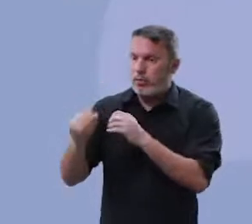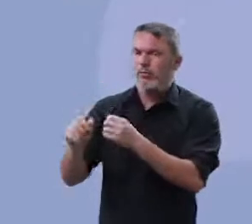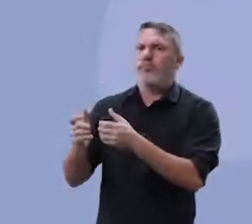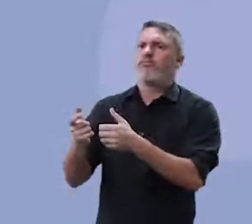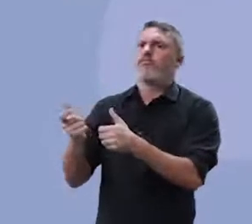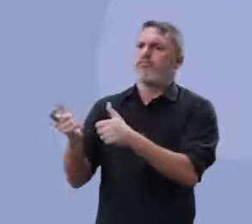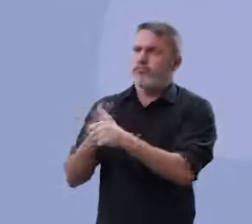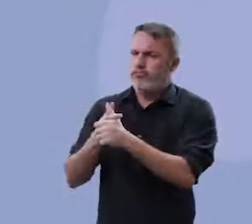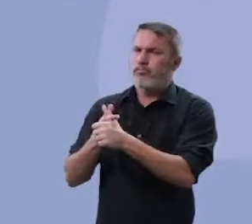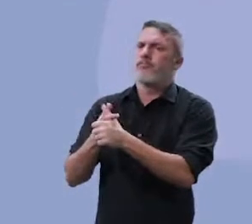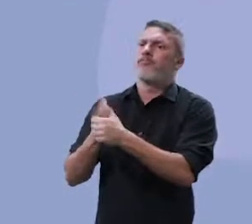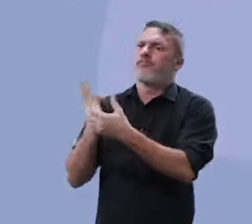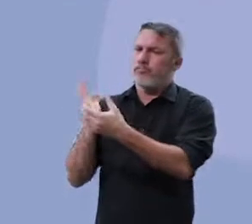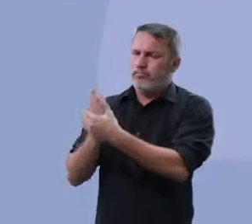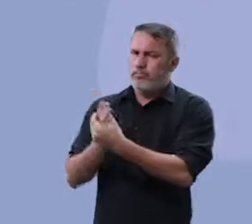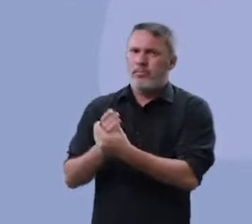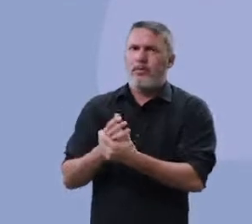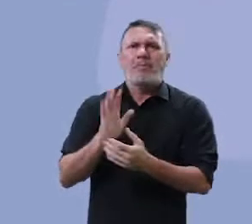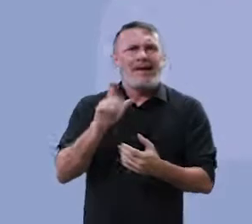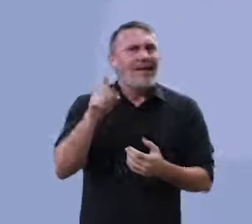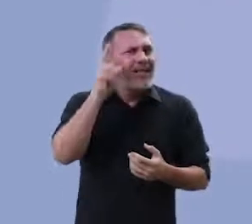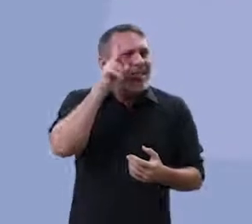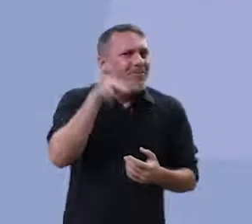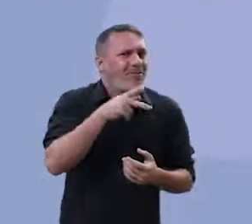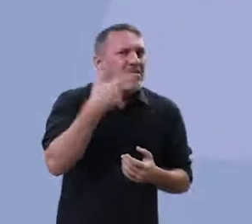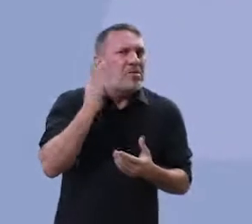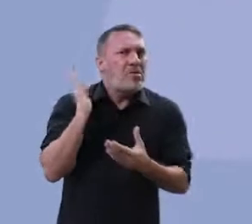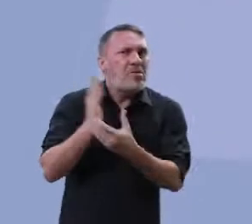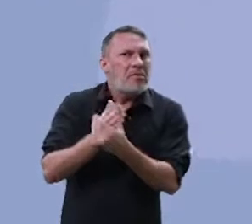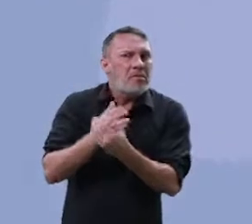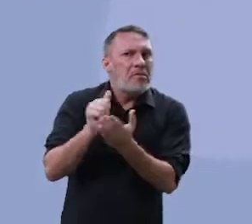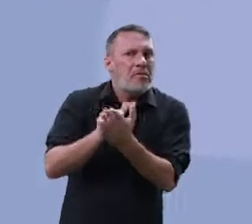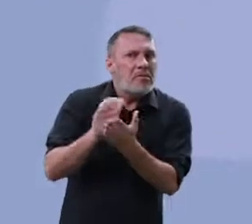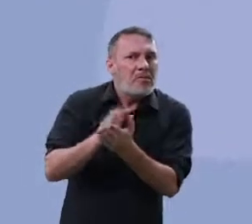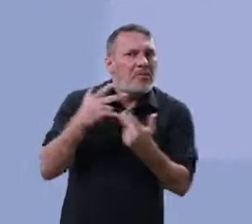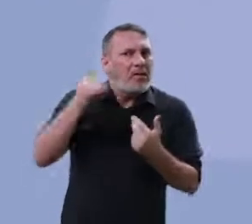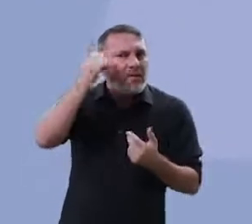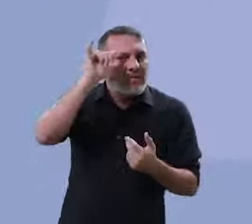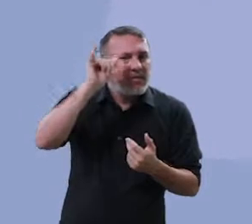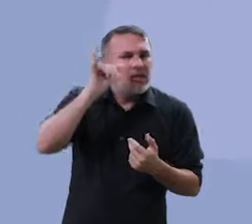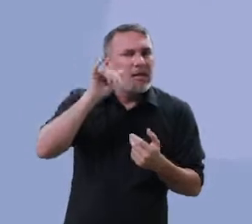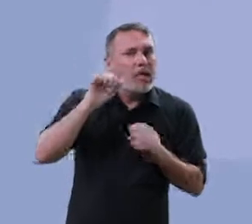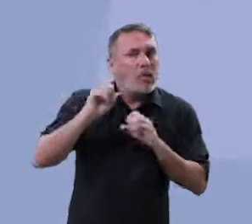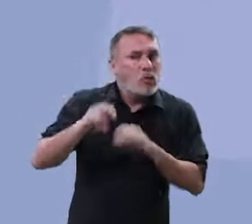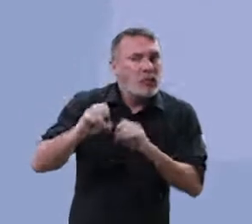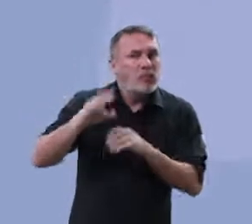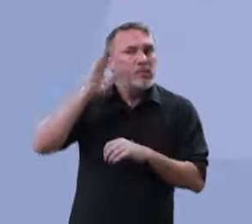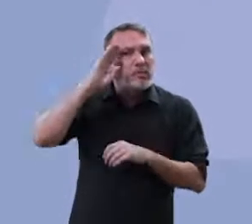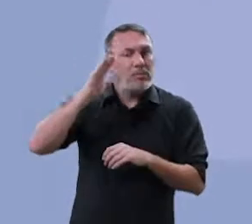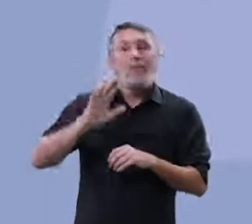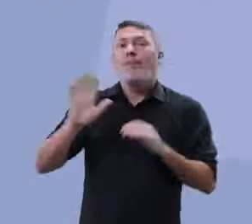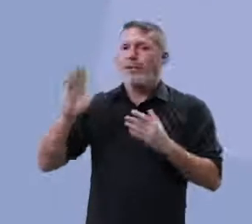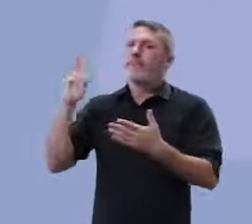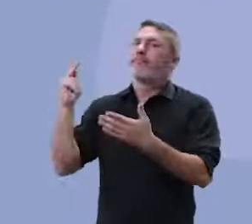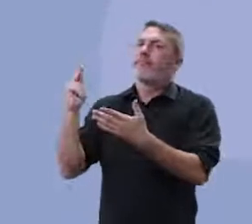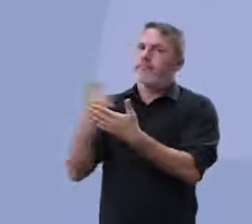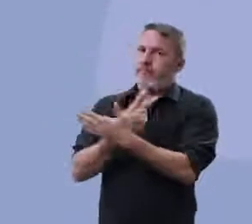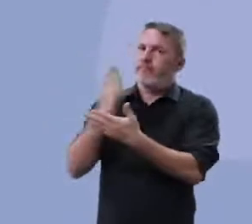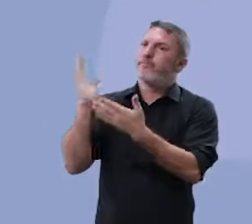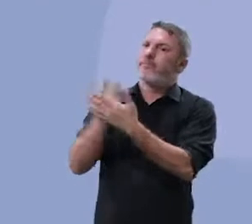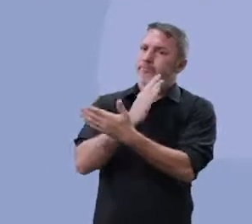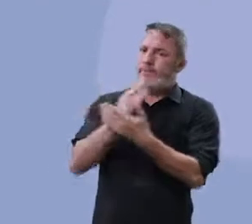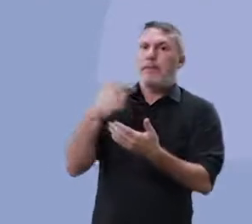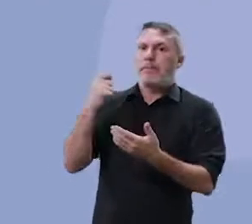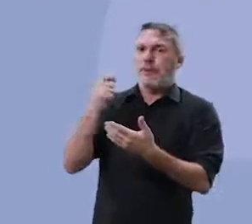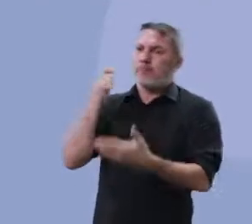punir. Prof, você disse que nós não trabalhamos com punição, trabalhamos com educação. Mas tem casos que nós